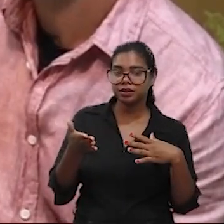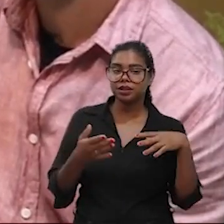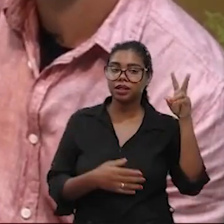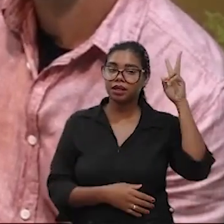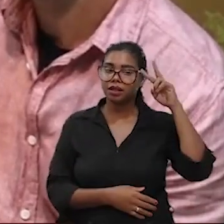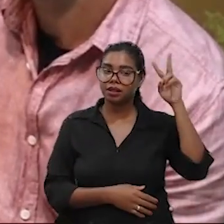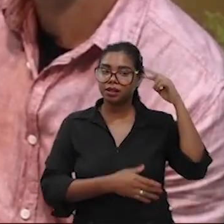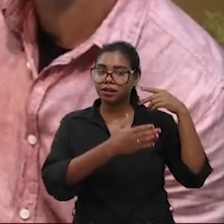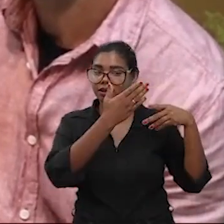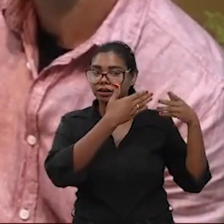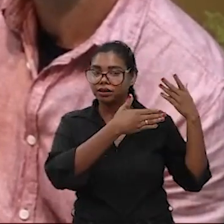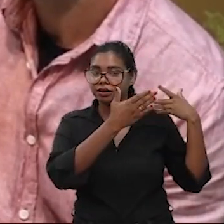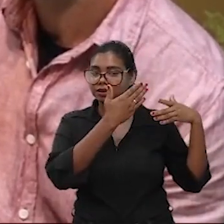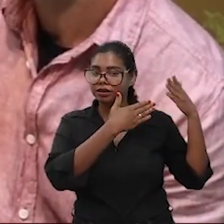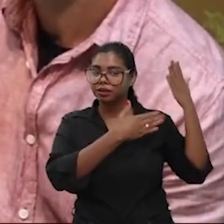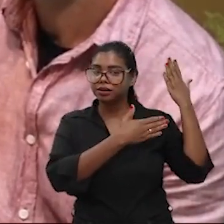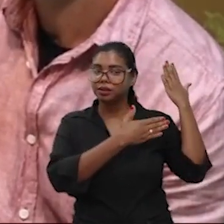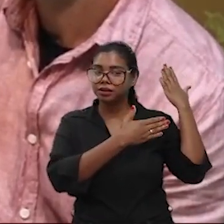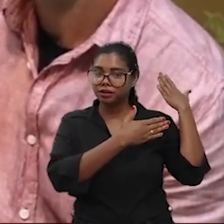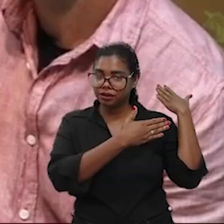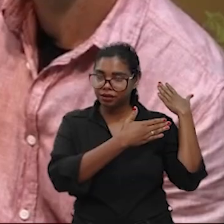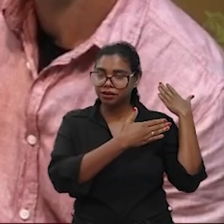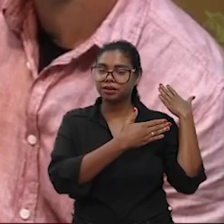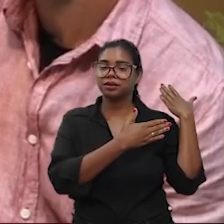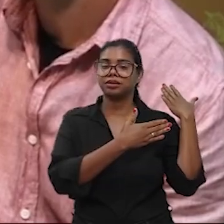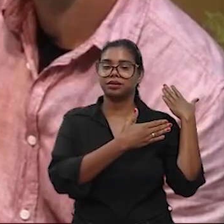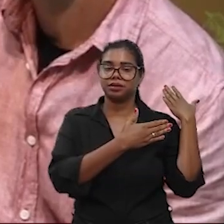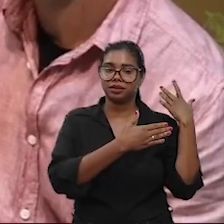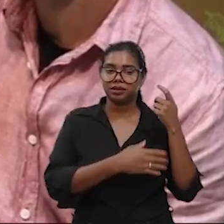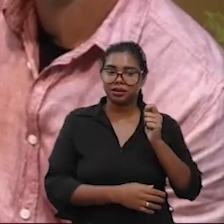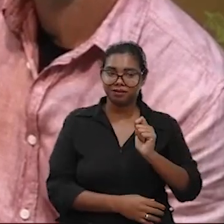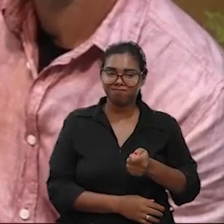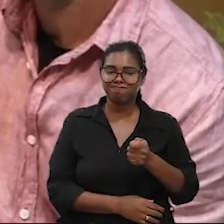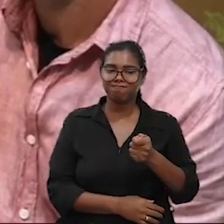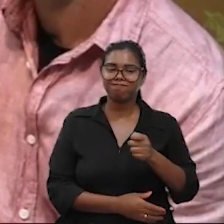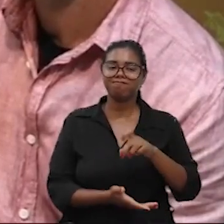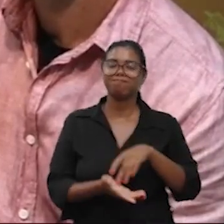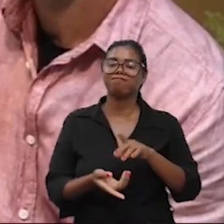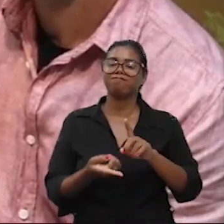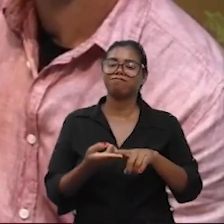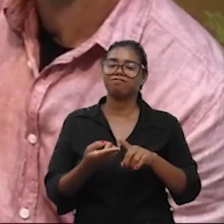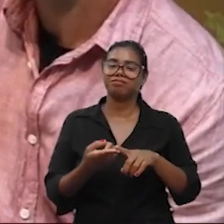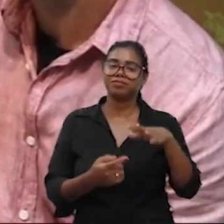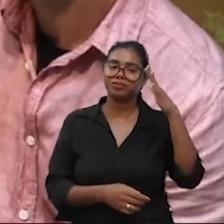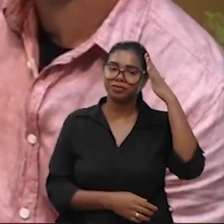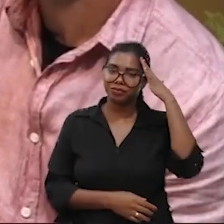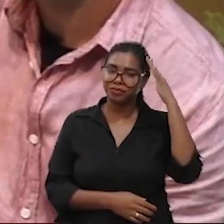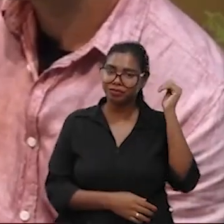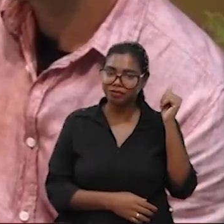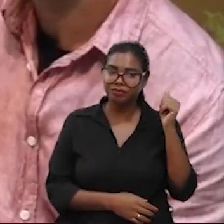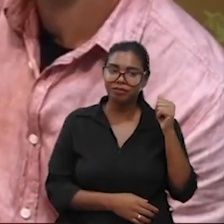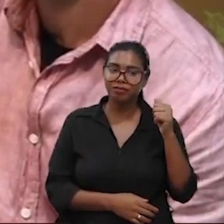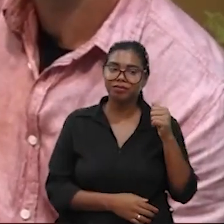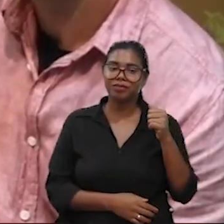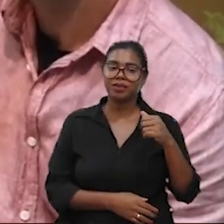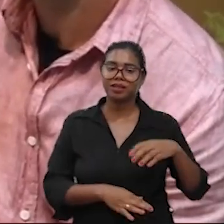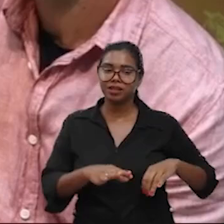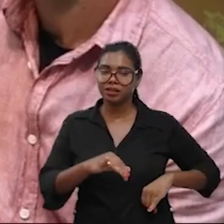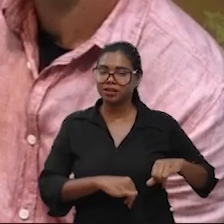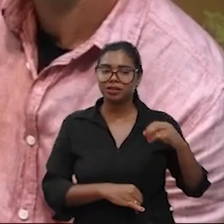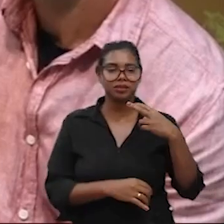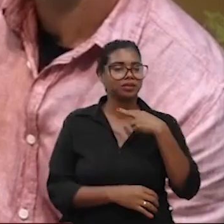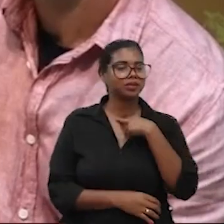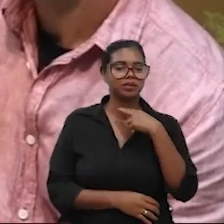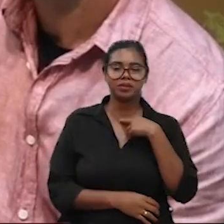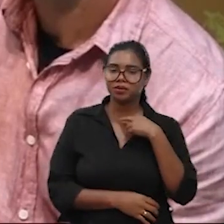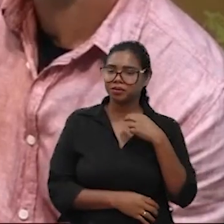à época, inclusive, da ditadura, né, em que a gente sabe que os artistas eram censurados, eles não podiam falar